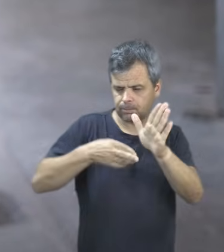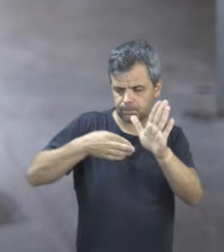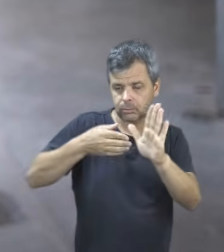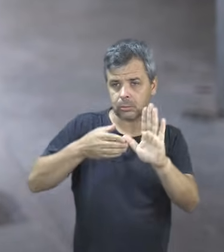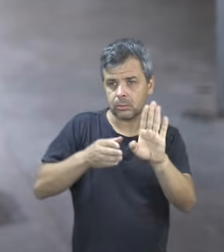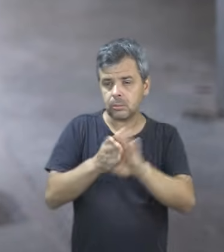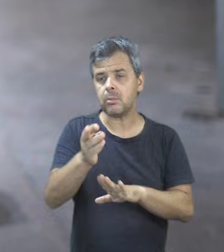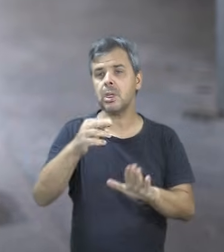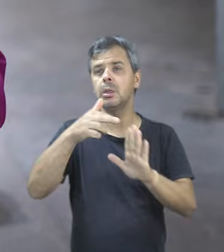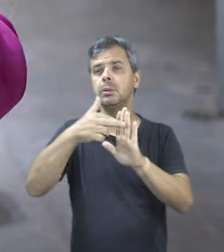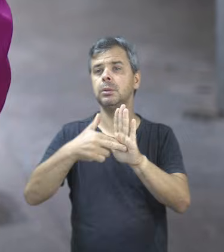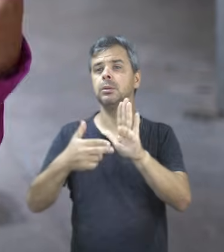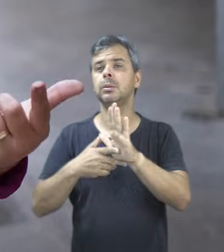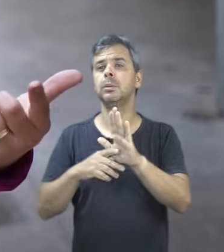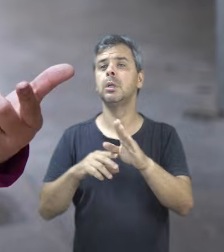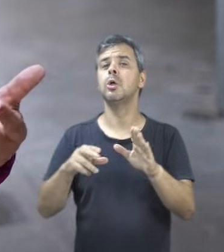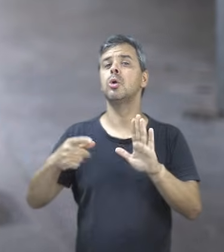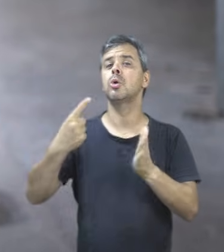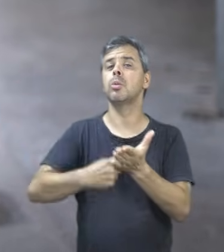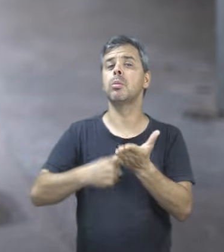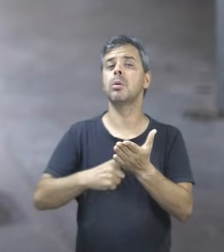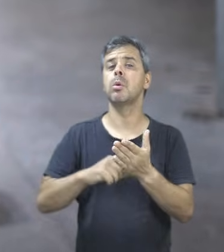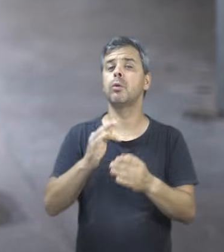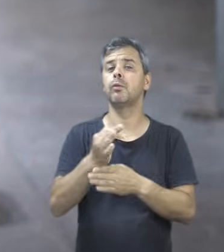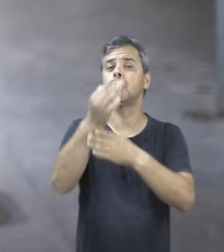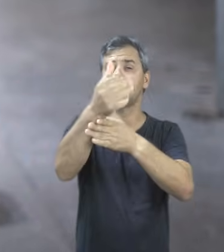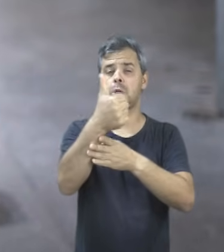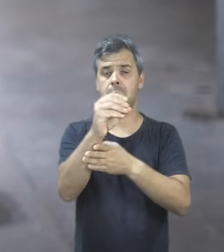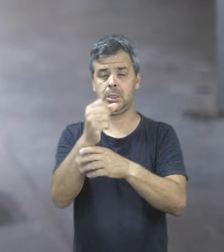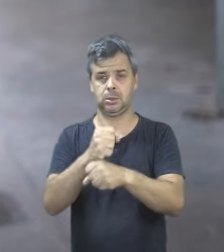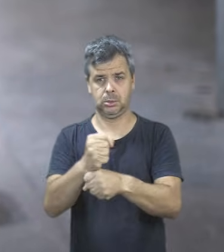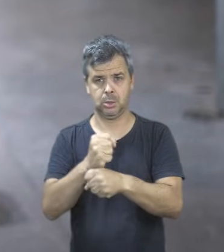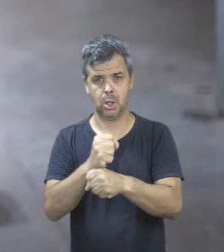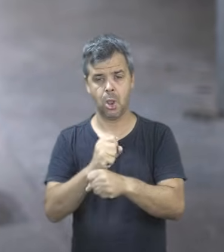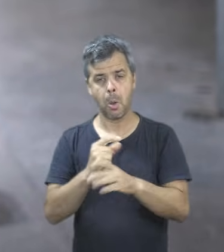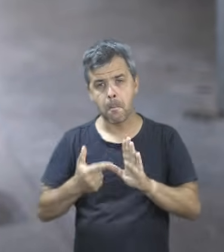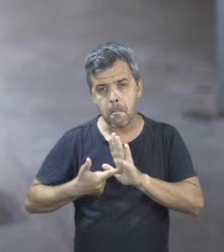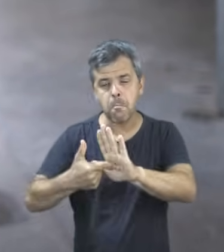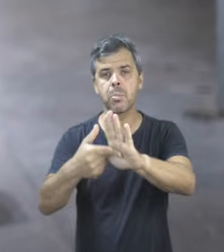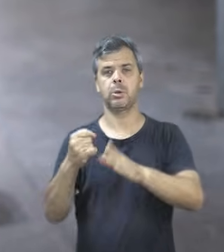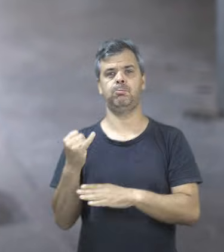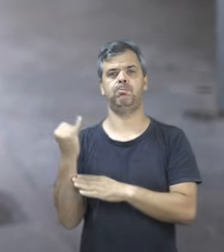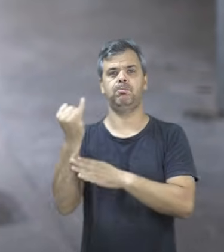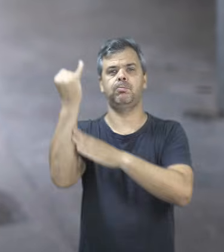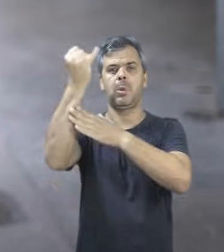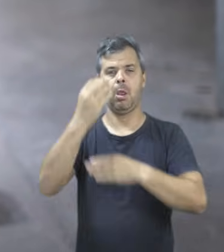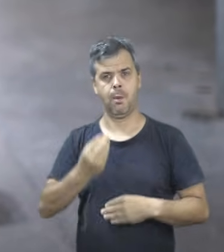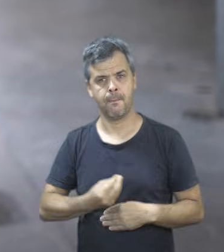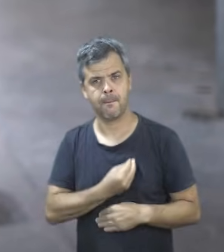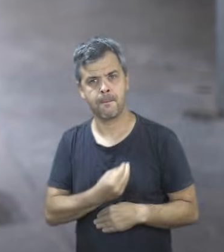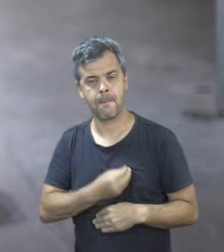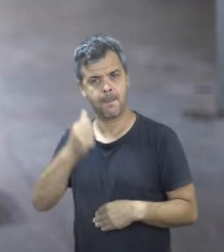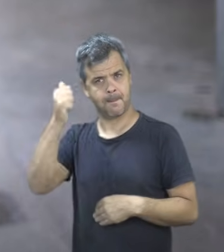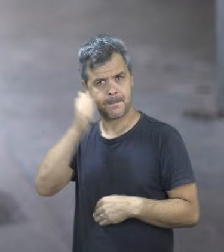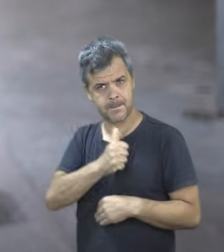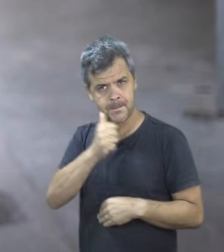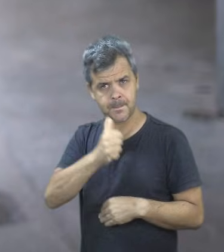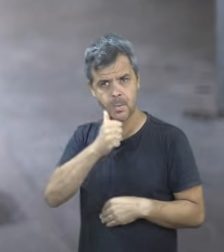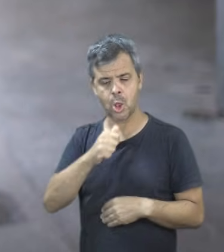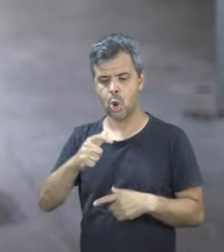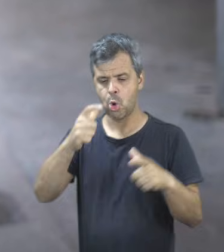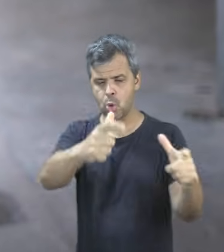diretrizes e compromissos para a próxima década, reforçando a importância da presença das mulheres